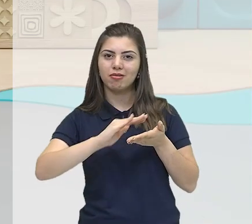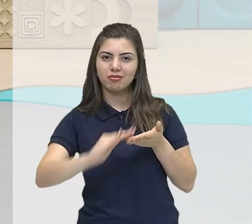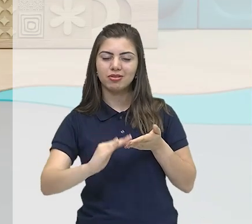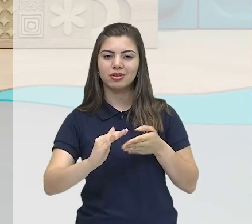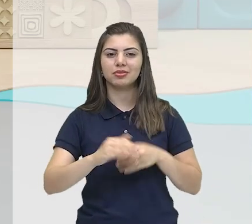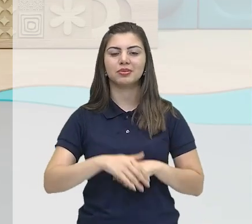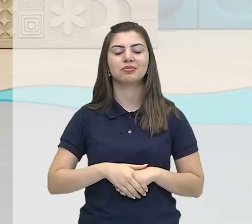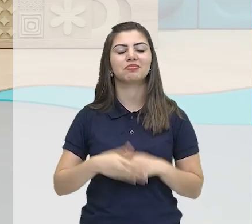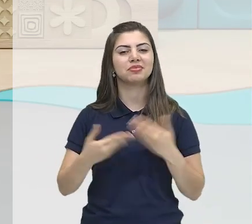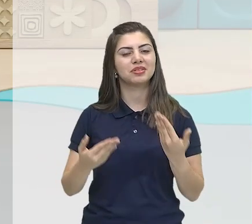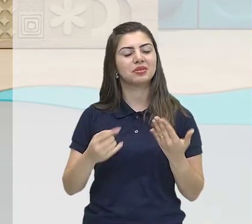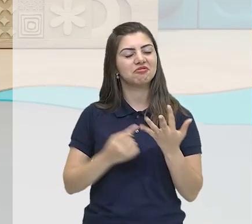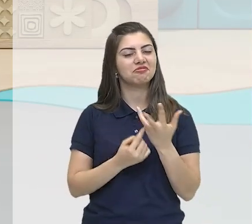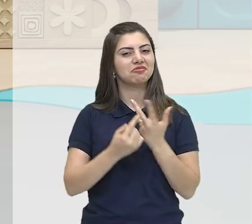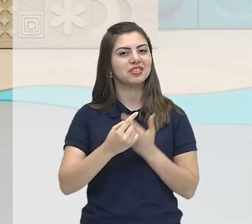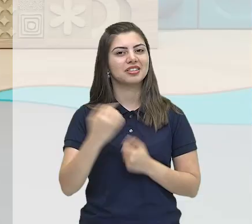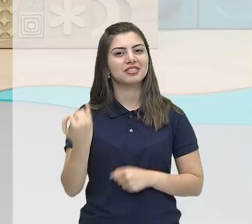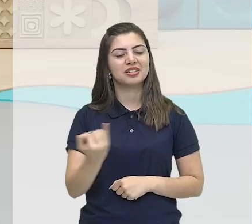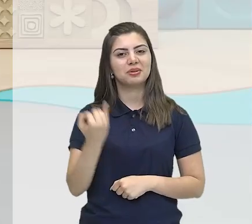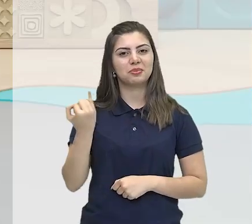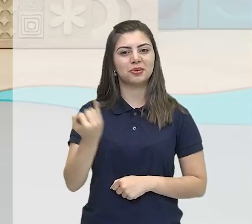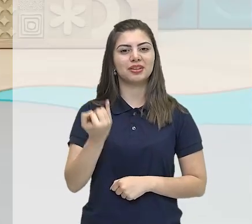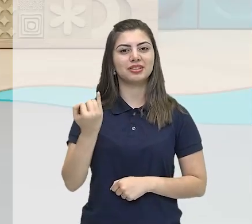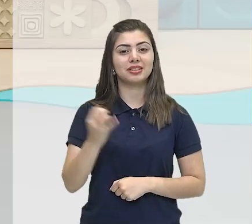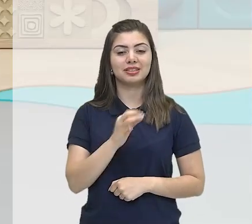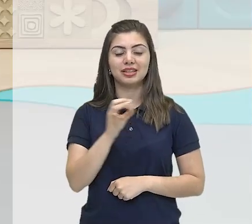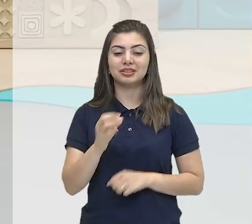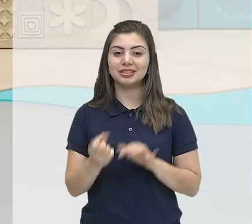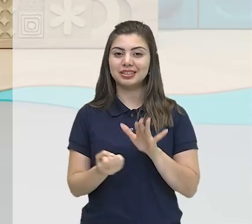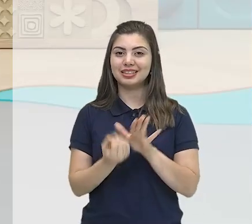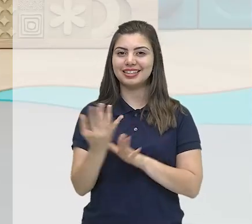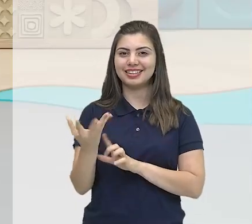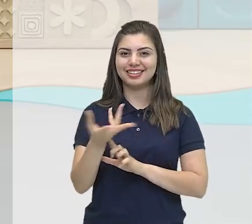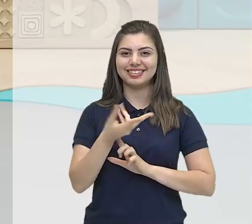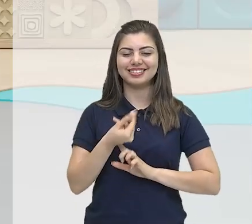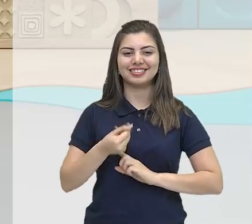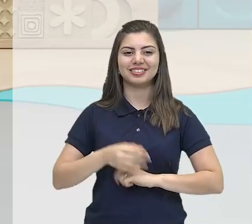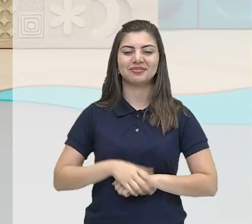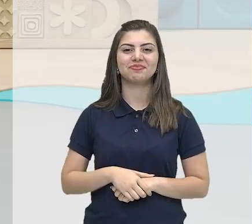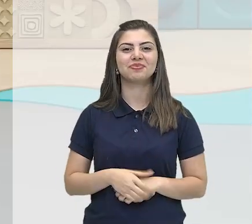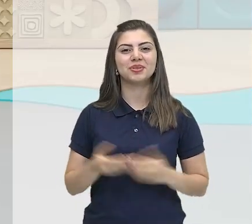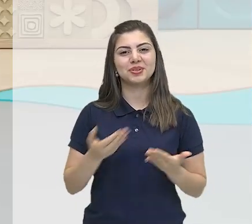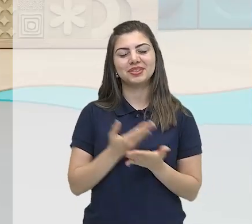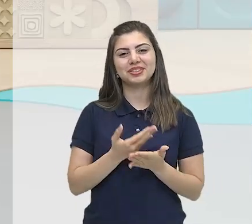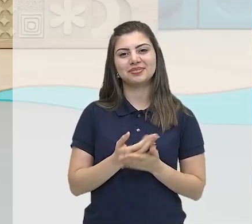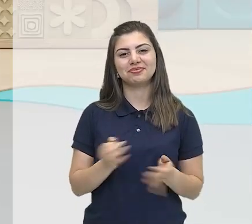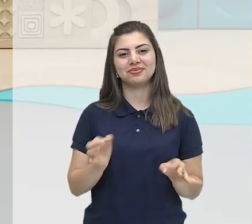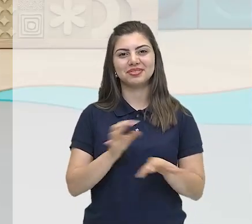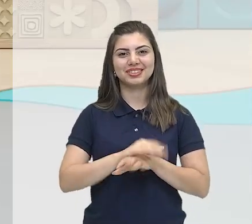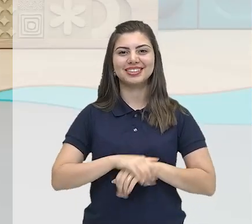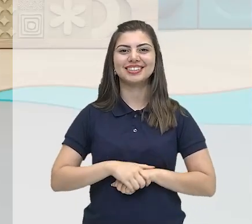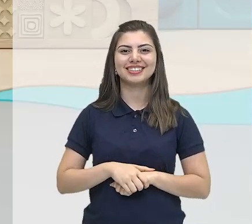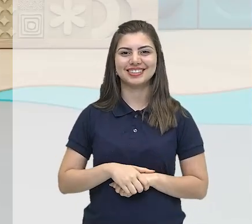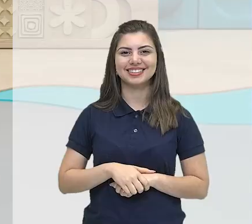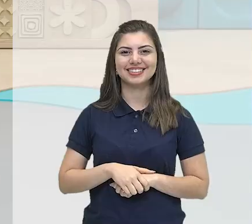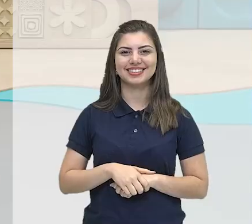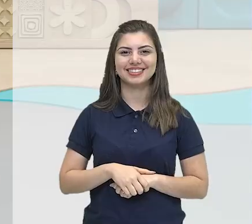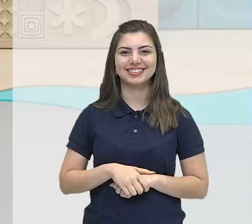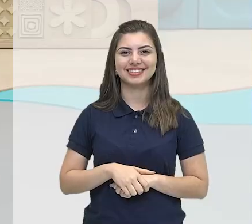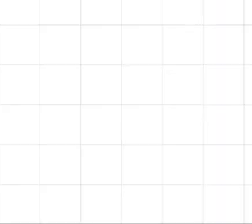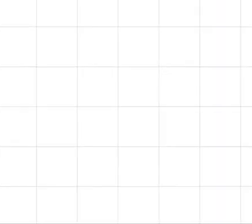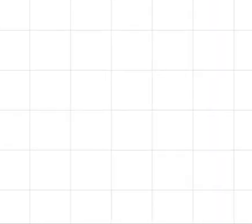Então, tudo isso é importante para uma composição artística. E assim, terminamos essa aula.